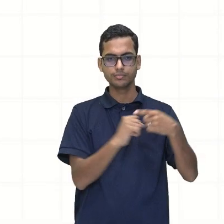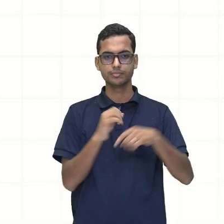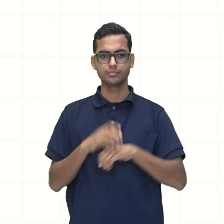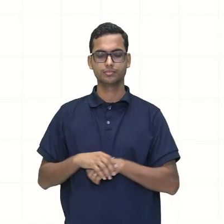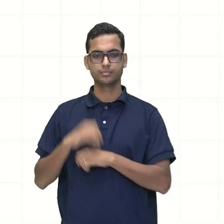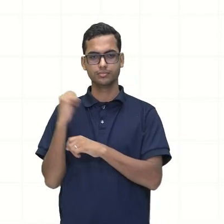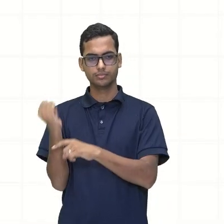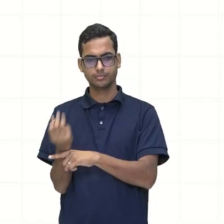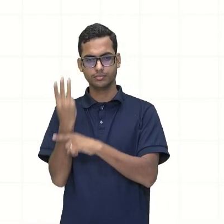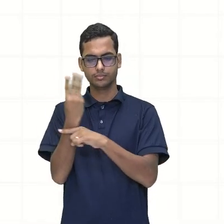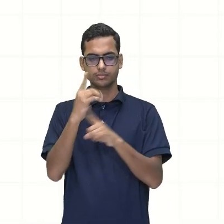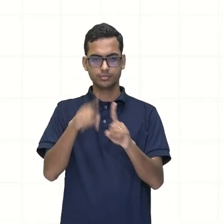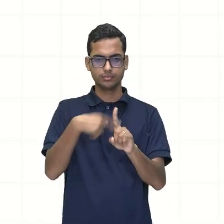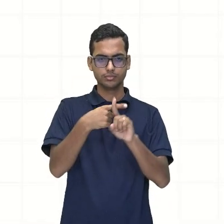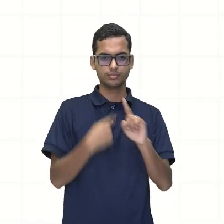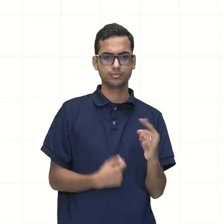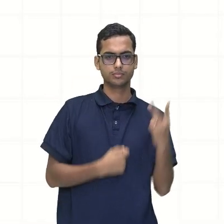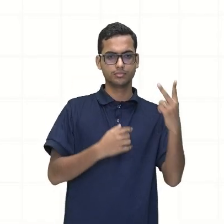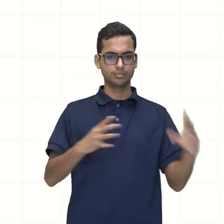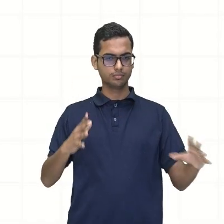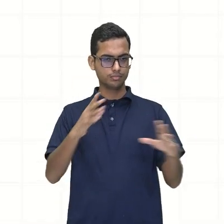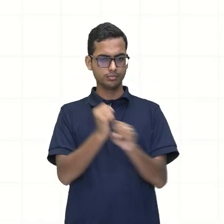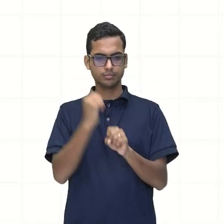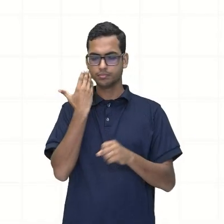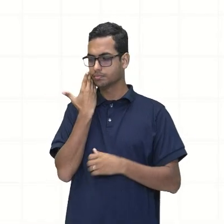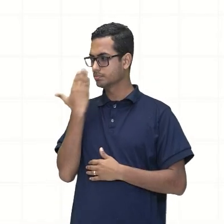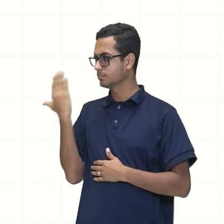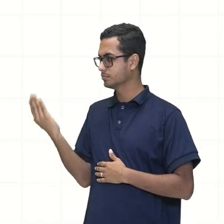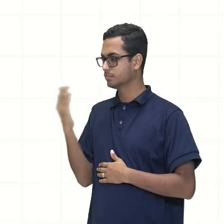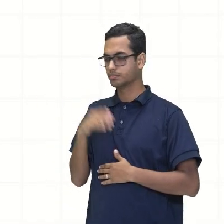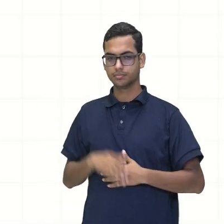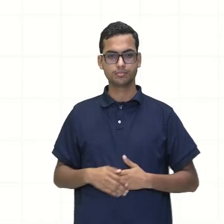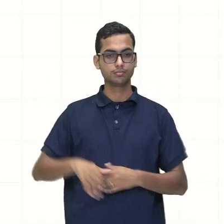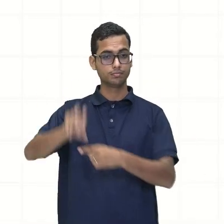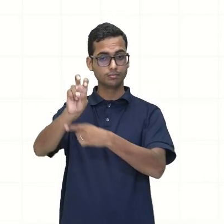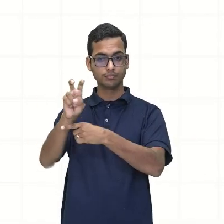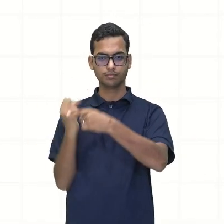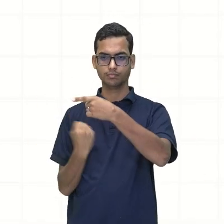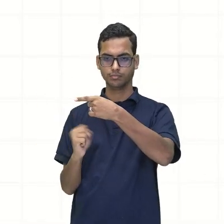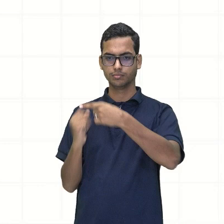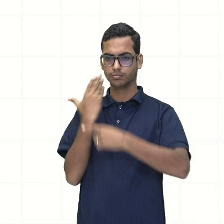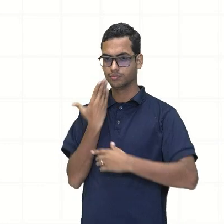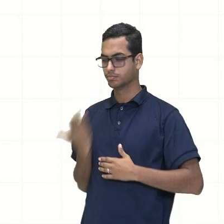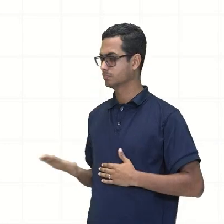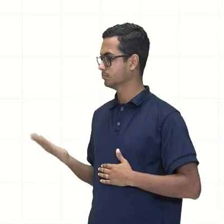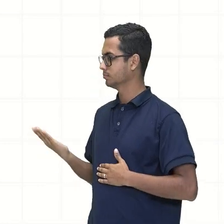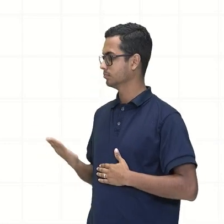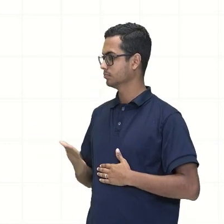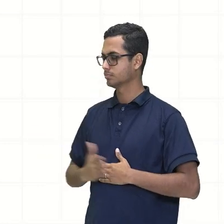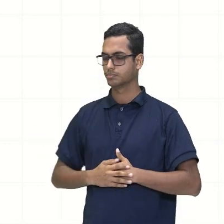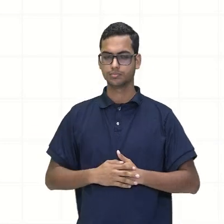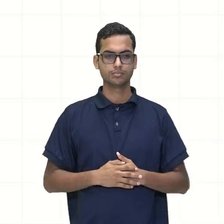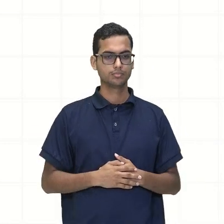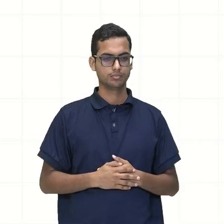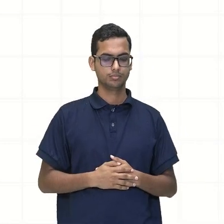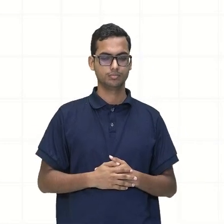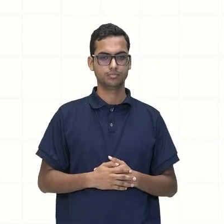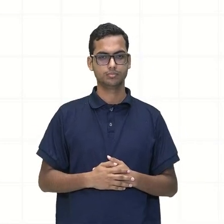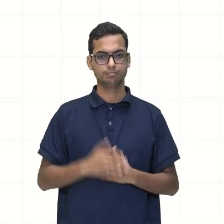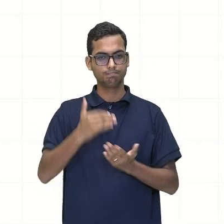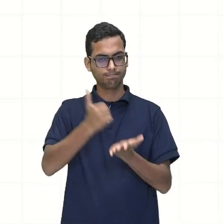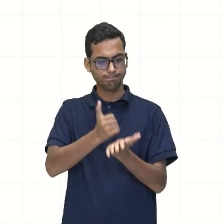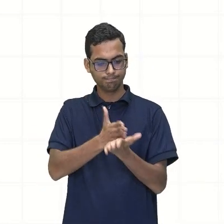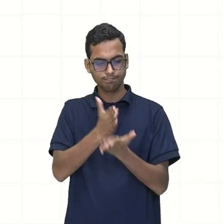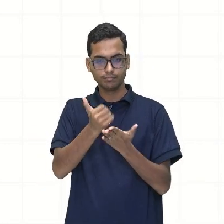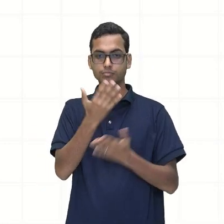vai fazer? Repetir o denominador e somar os numeradores. Então, os dois comeram 5 pedaços de